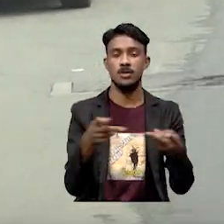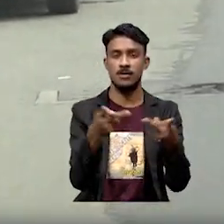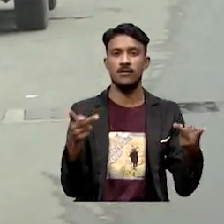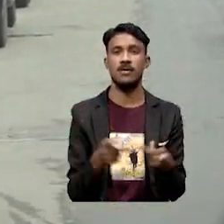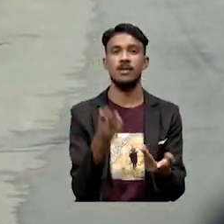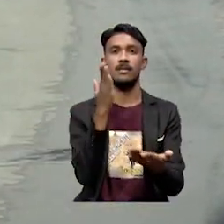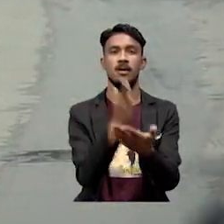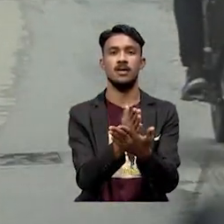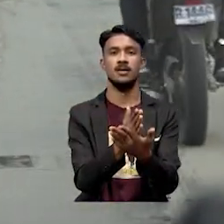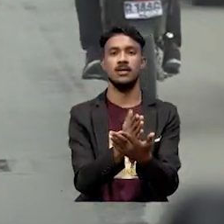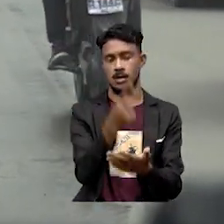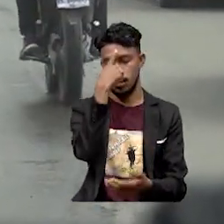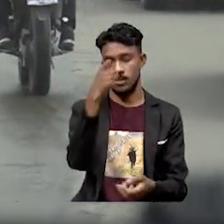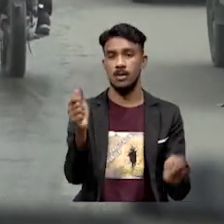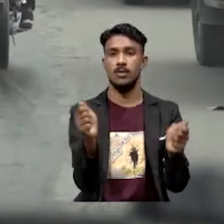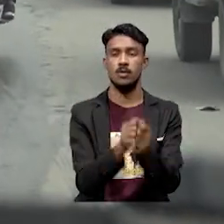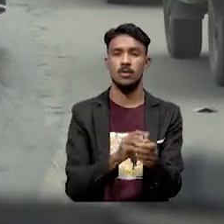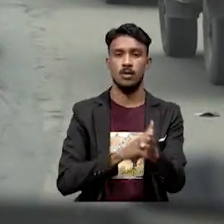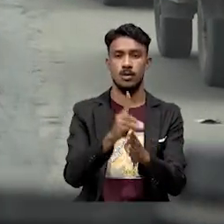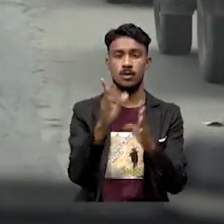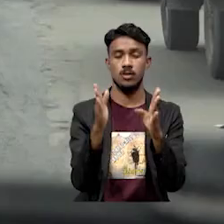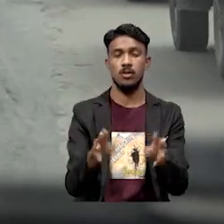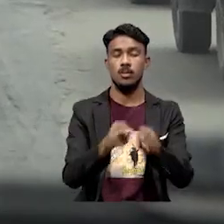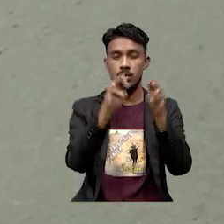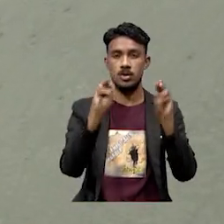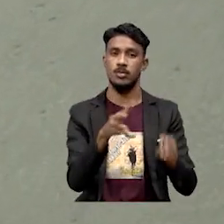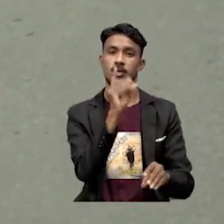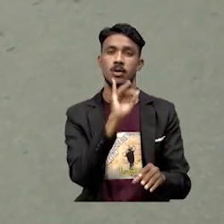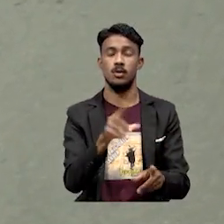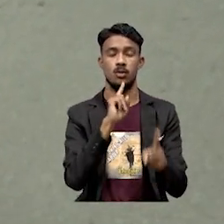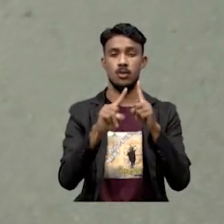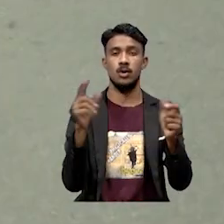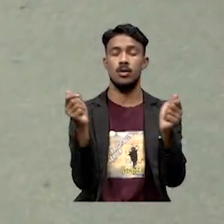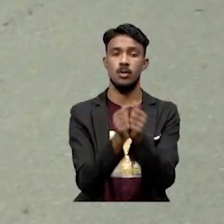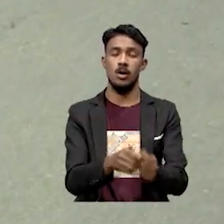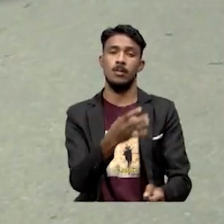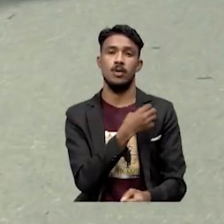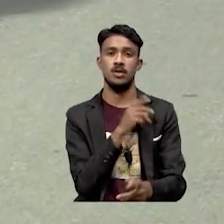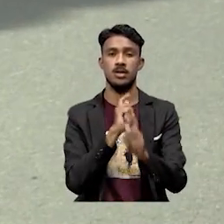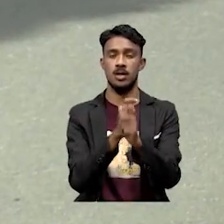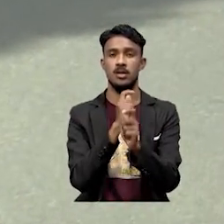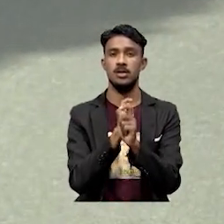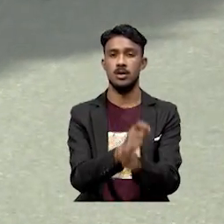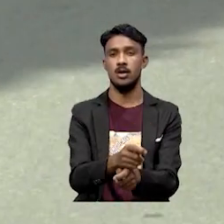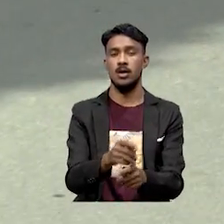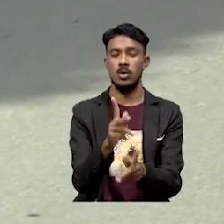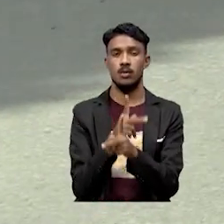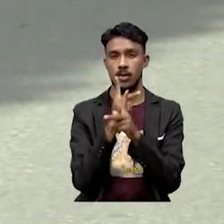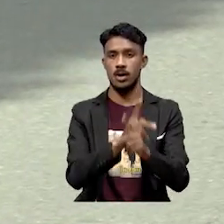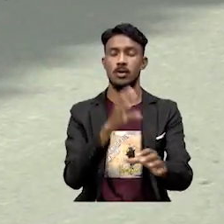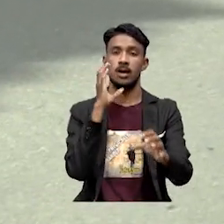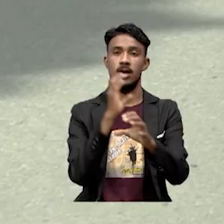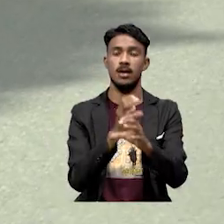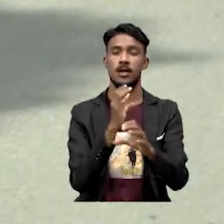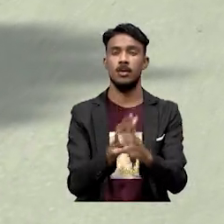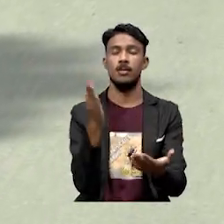paragem. Também, né, a autoridade municipal de Ilhéus se coordena a polícia trânsito, onde controla a careta Sirnebe para ocupar a estrada de